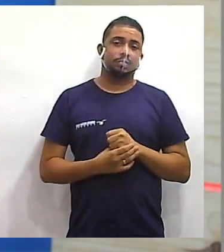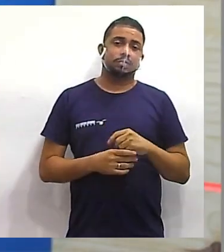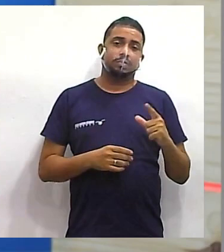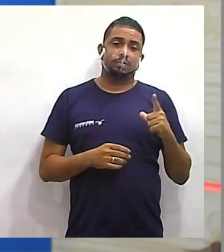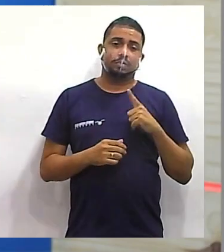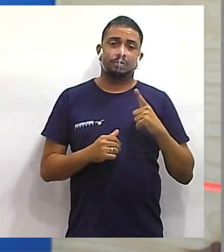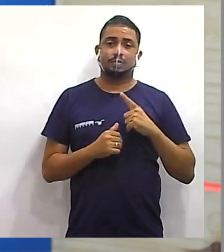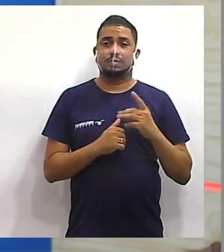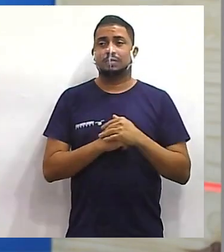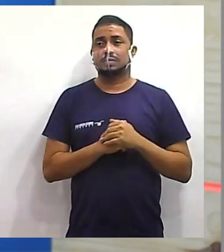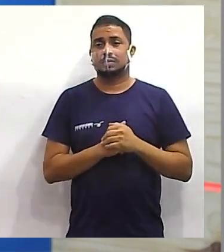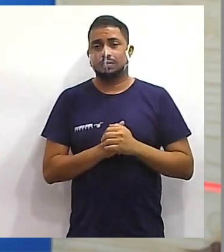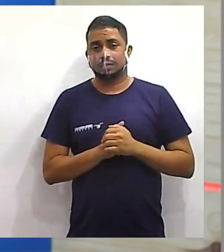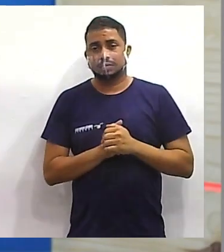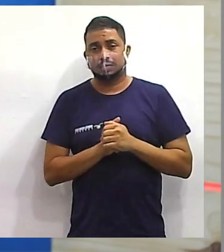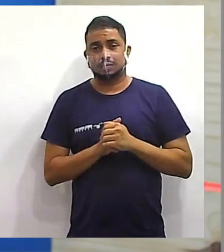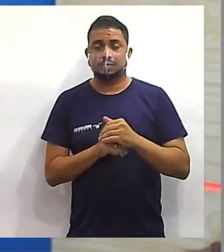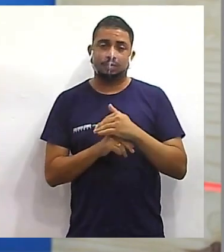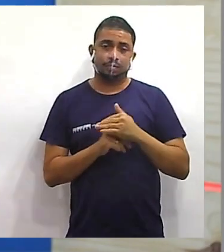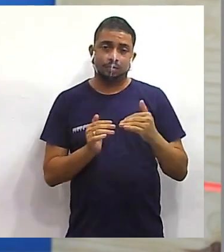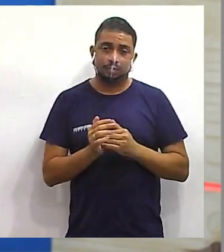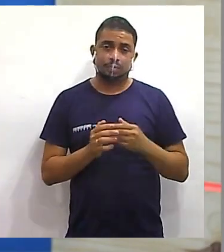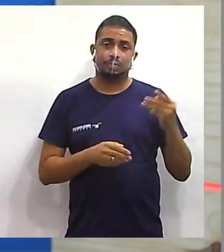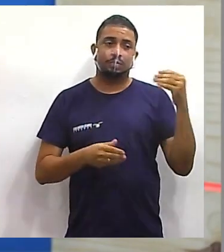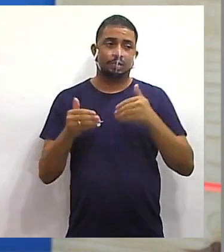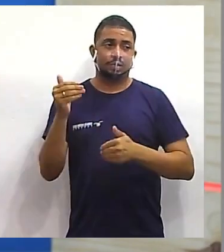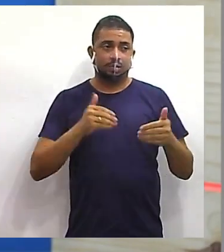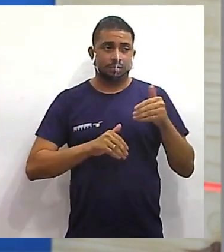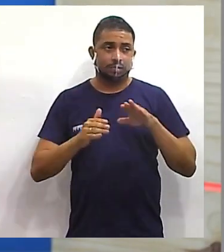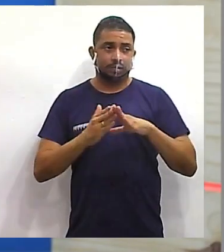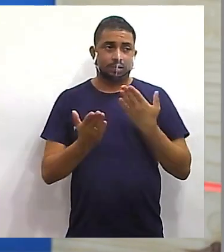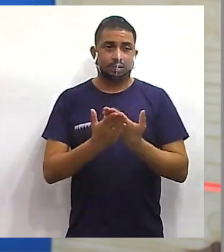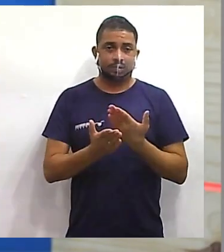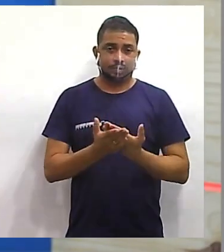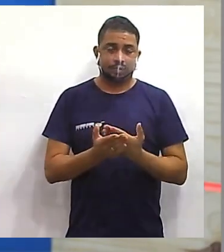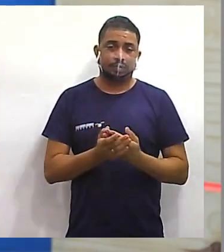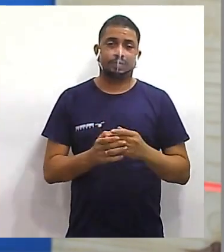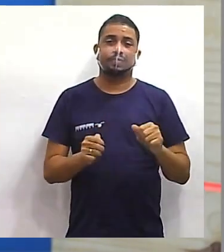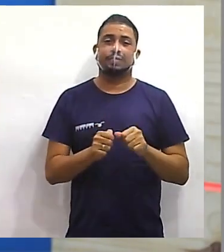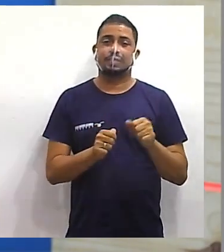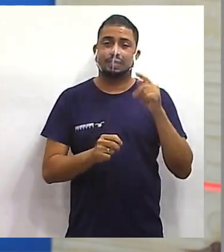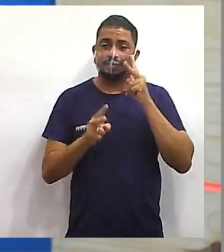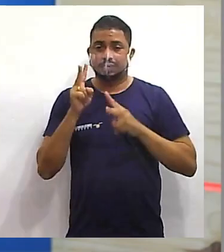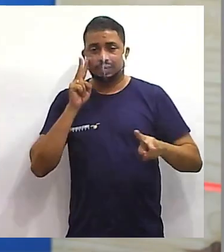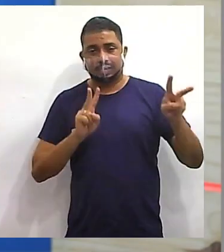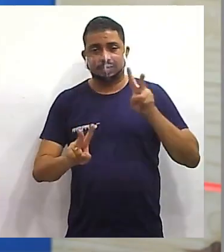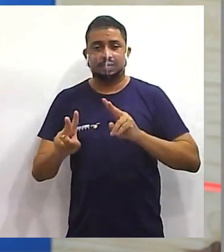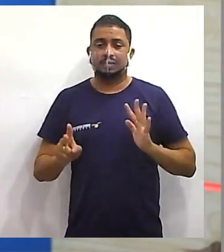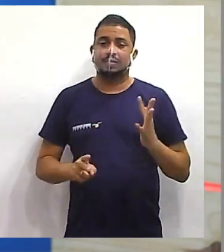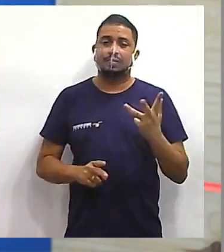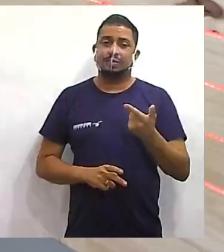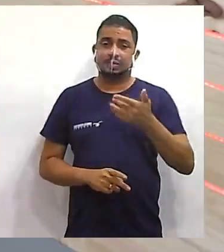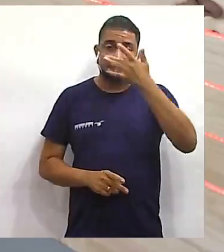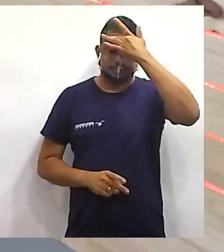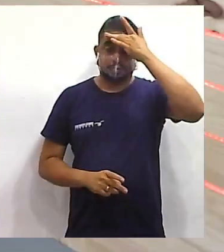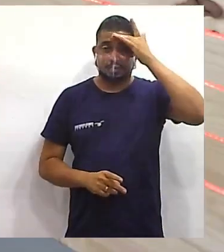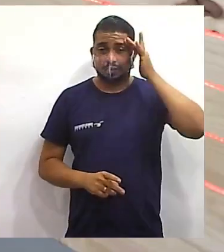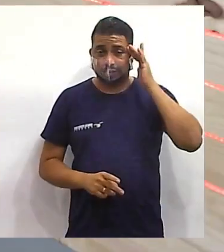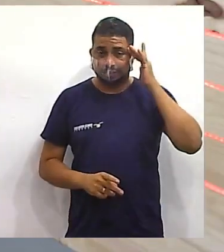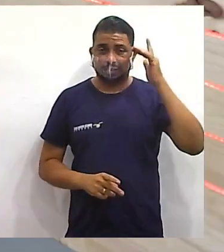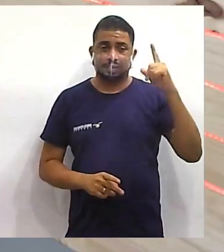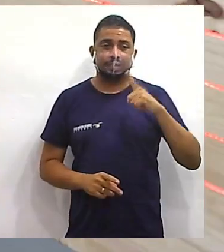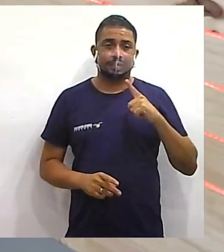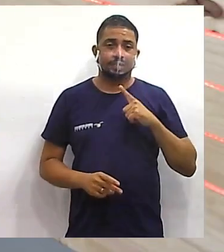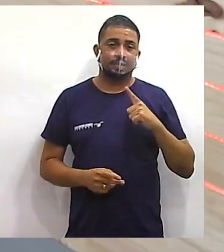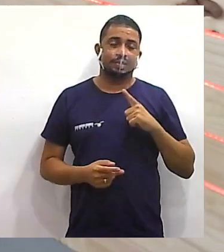a todos os participantes da escola. Fazer visível, né, todas essas pessoas, né, que por vezes